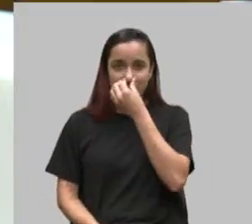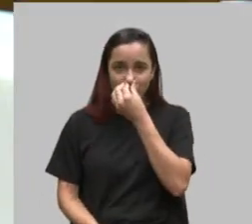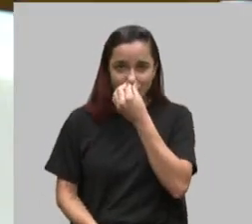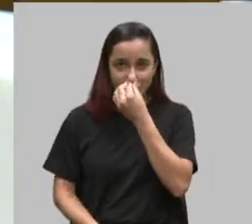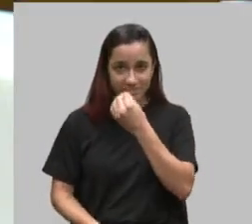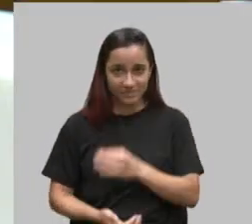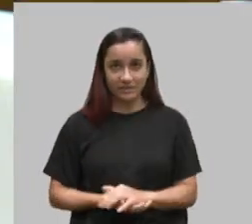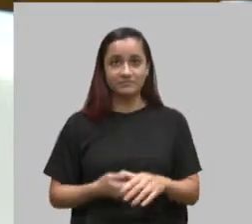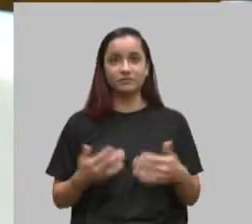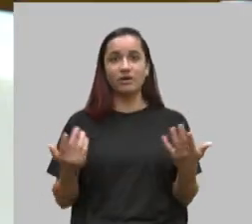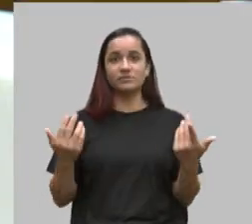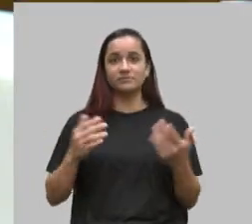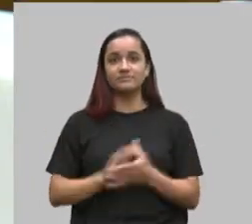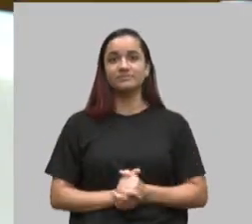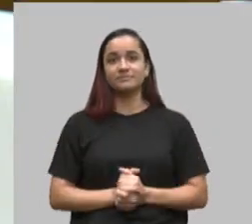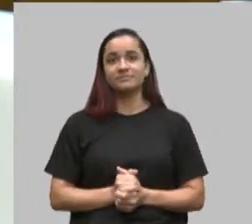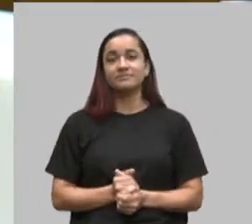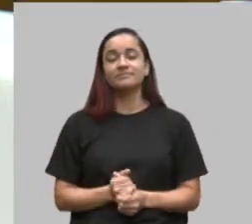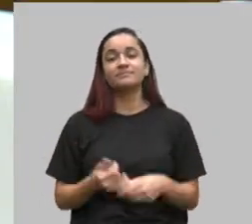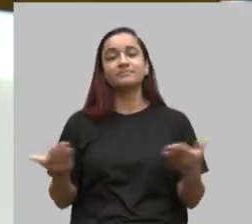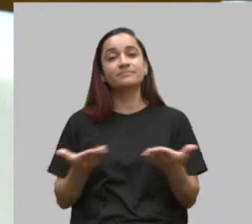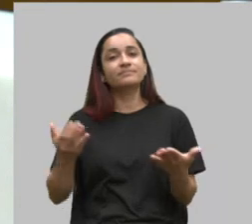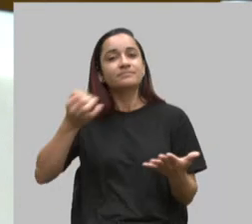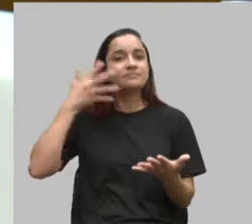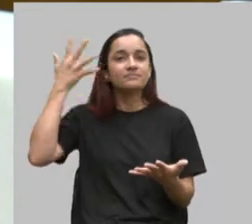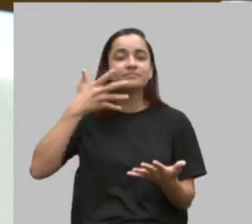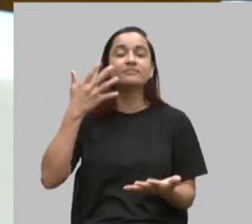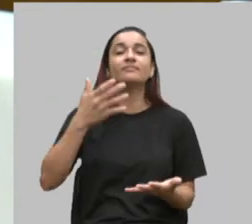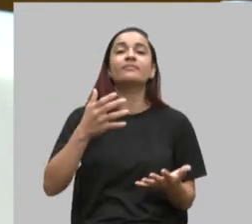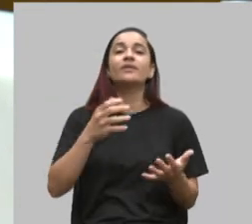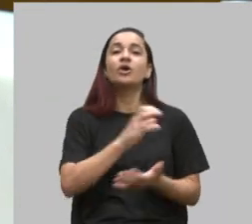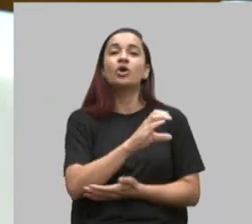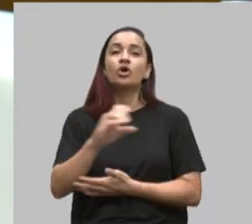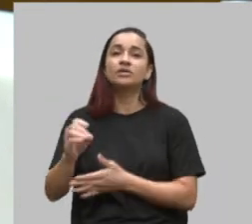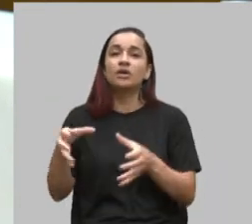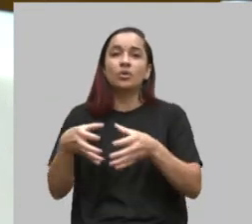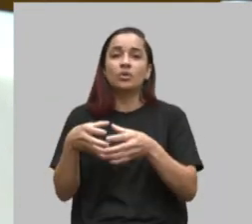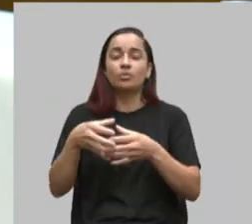obrigado passo a palavra coordenadora do grupo se